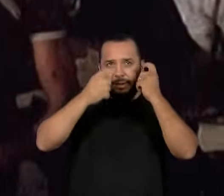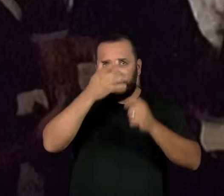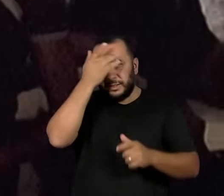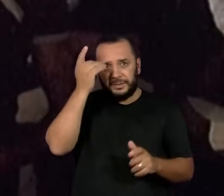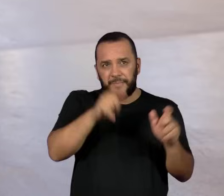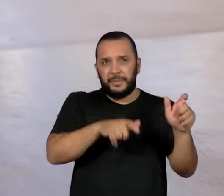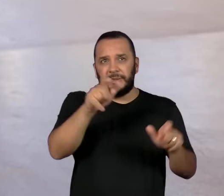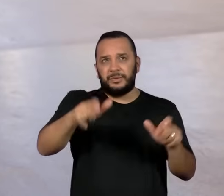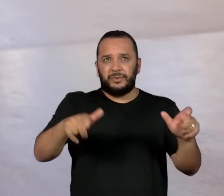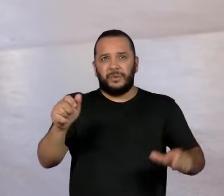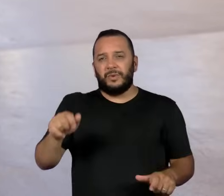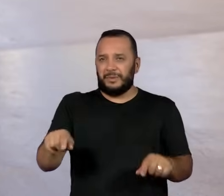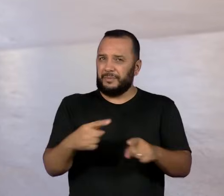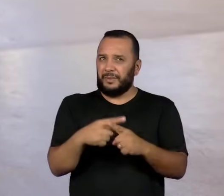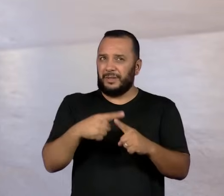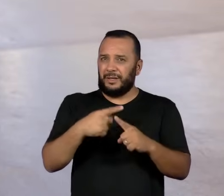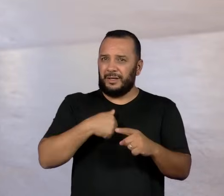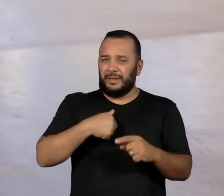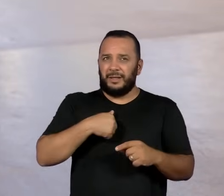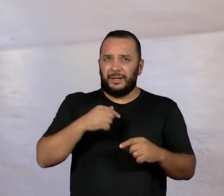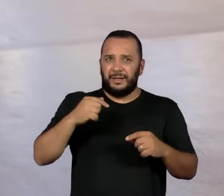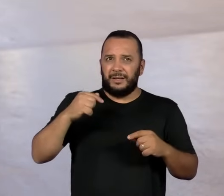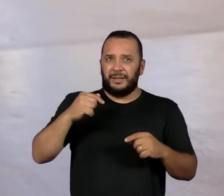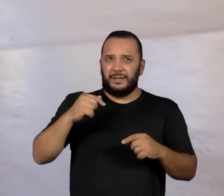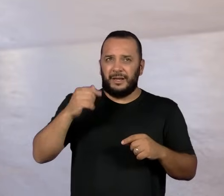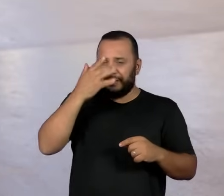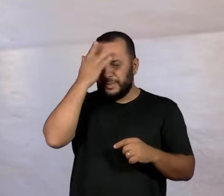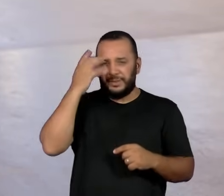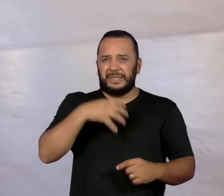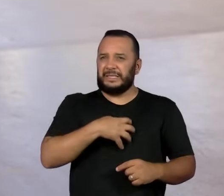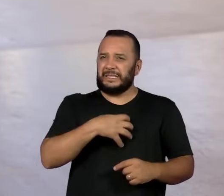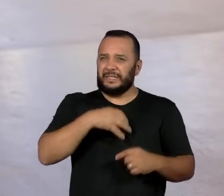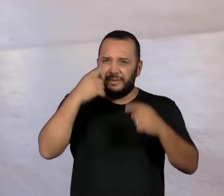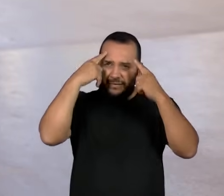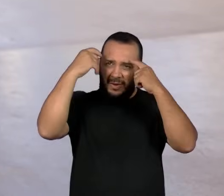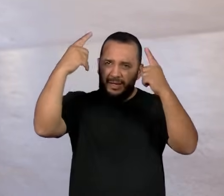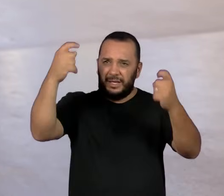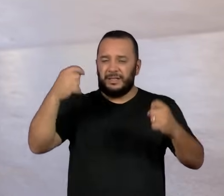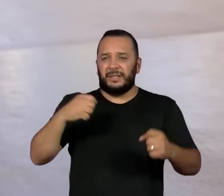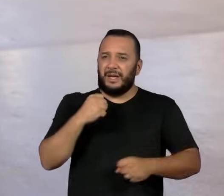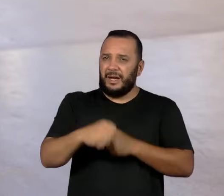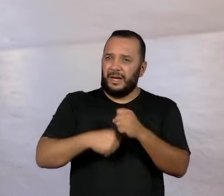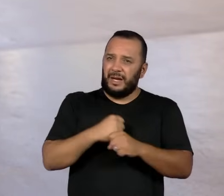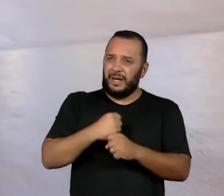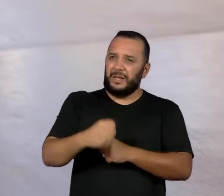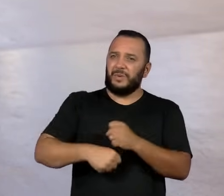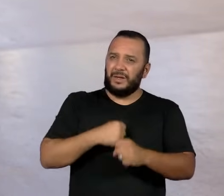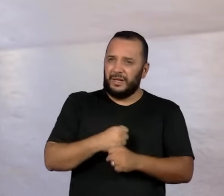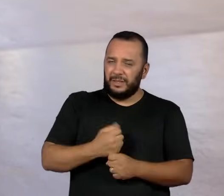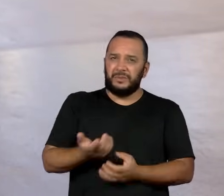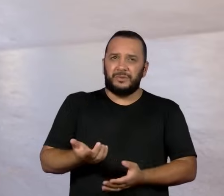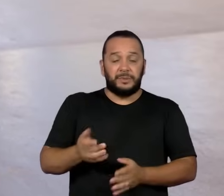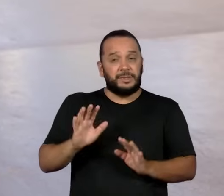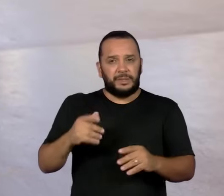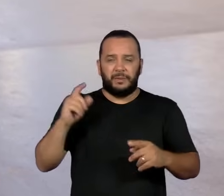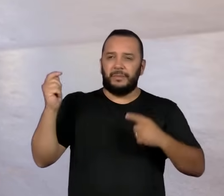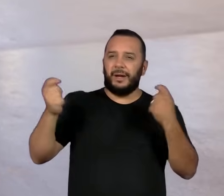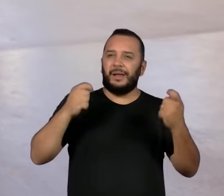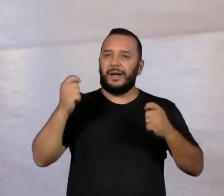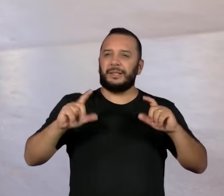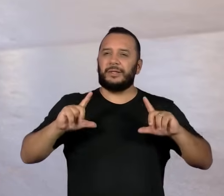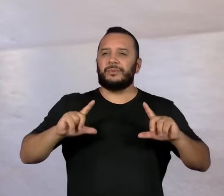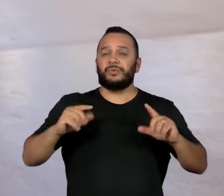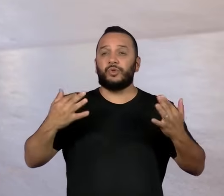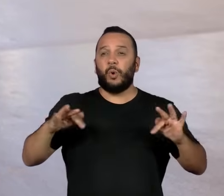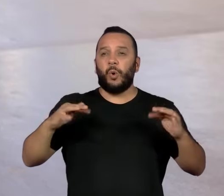com a violência que as pessoas sentiam no cotidiano, né? E de certa maneira o baile servia para amenizar, né, e para aliviar